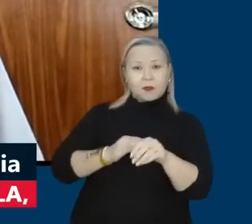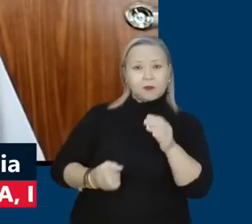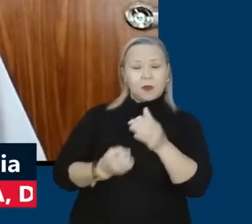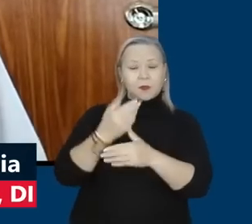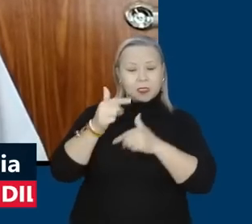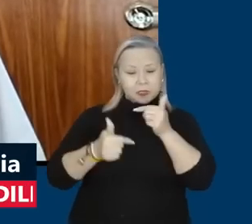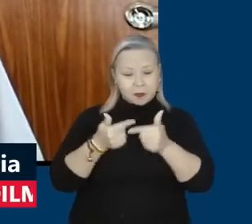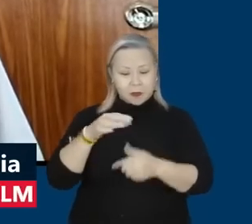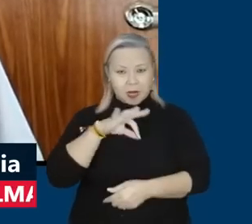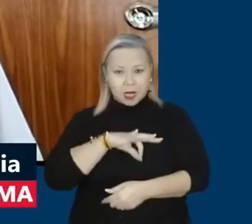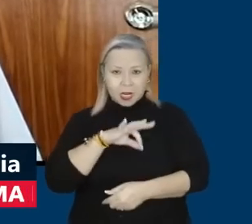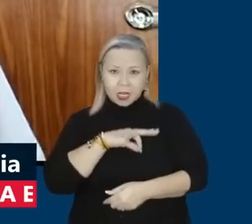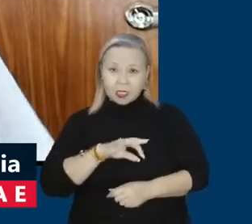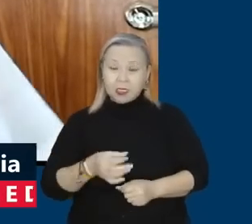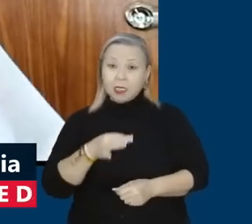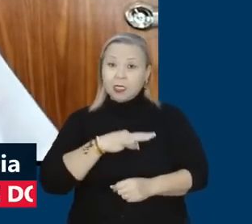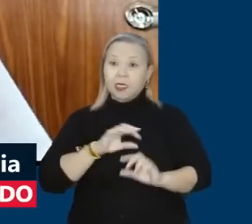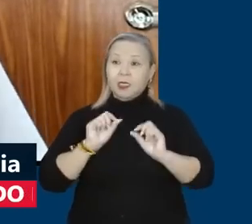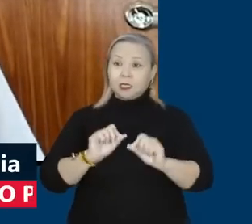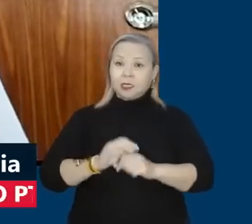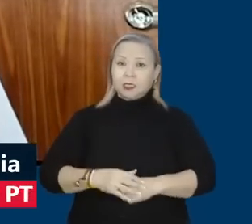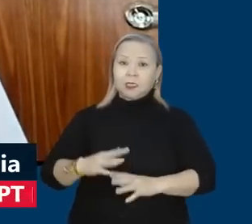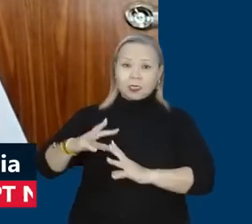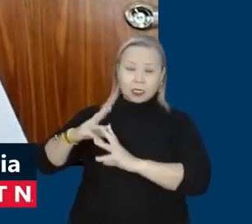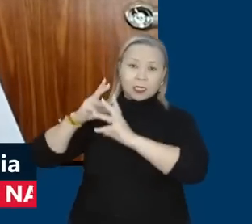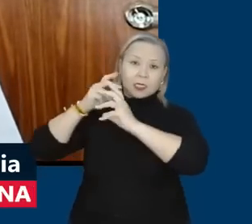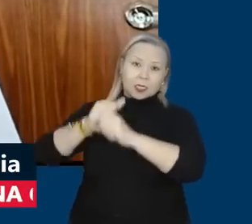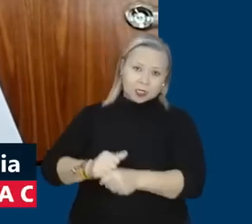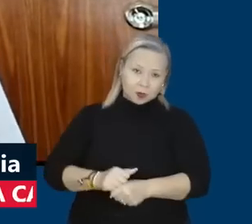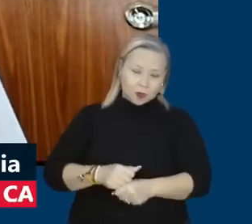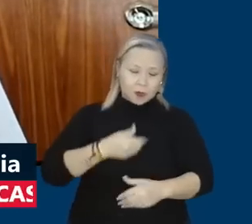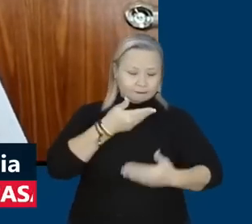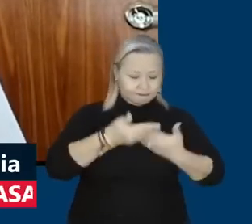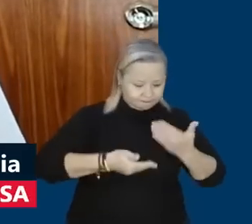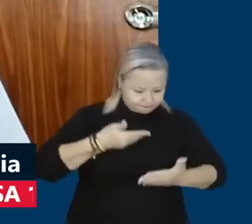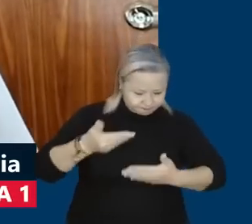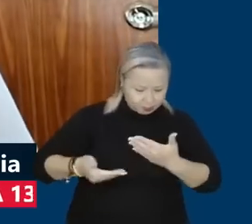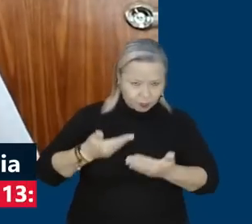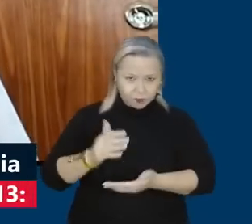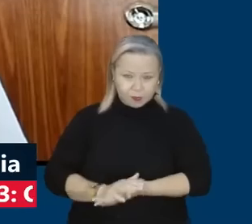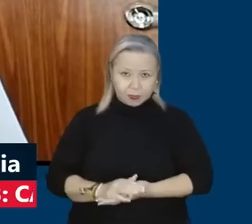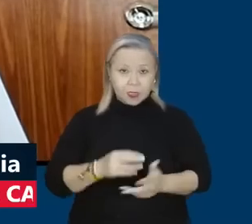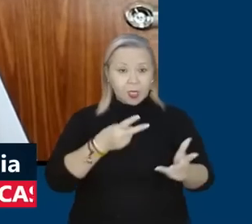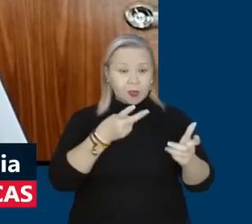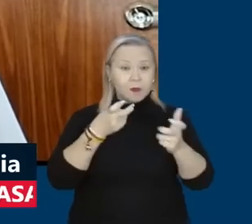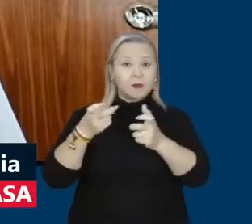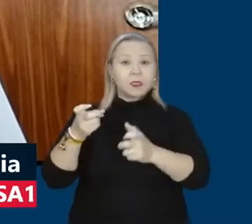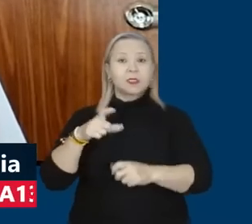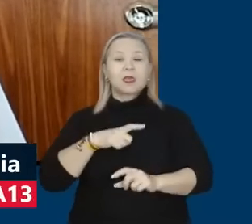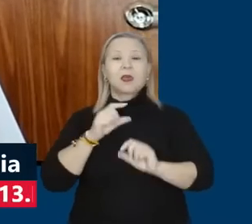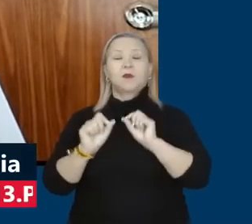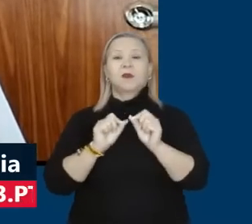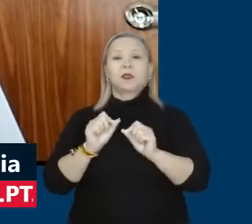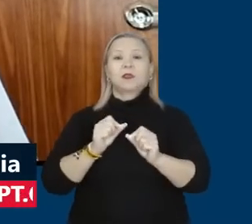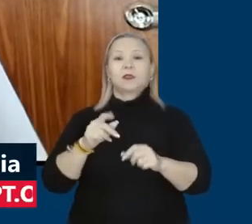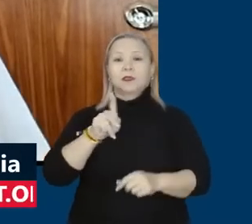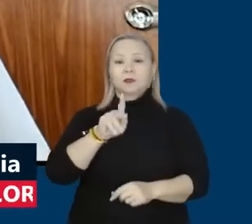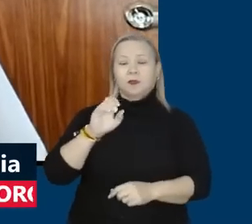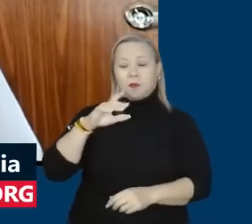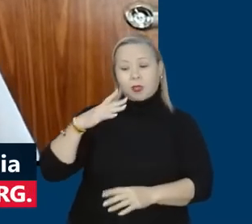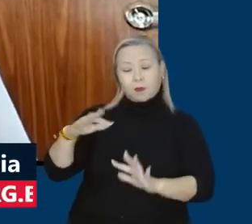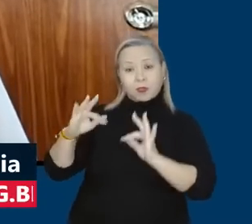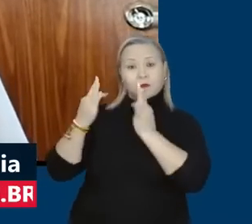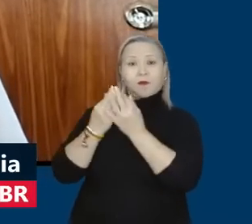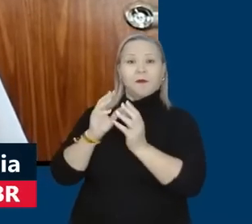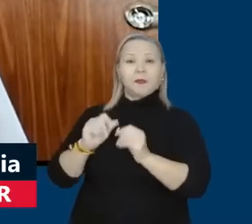emprego, renda e retomando a roda do desenvolvimento. Então vejam que o que nós temos chamado da PEC, da Bolsa Família,